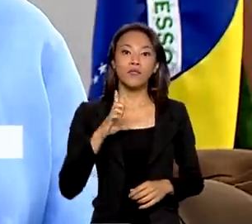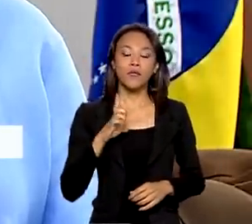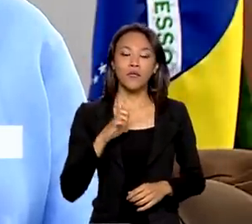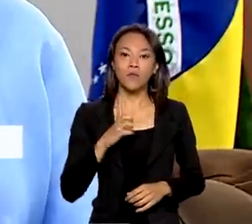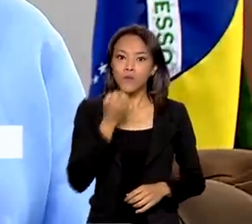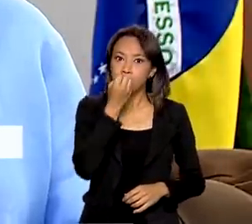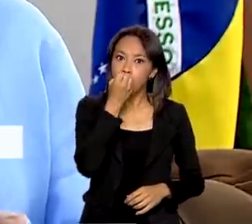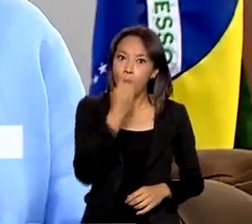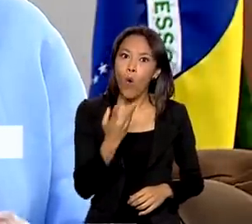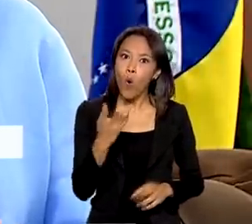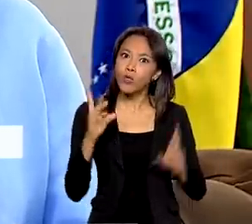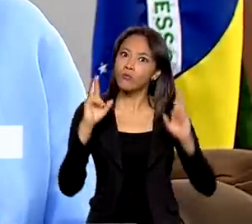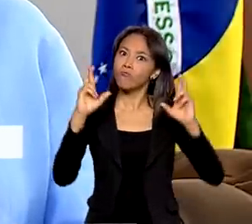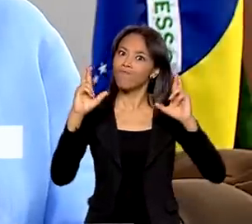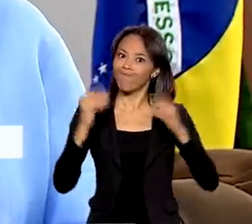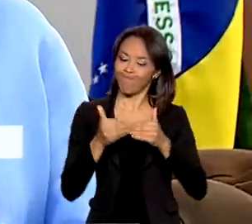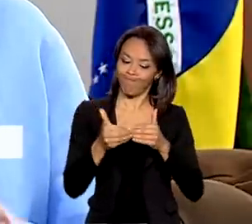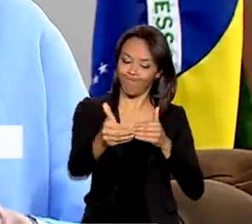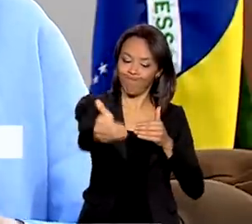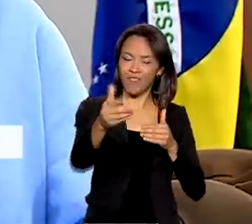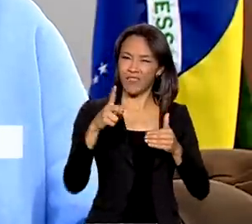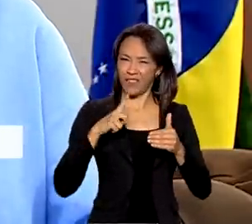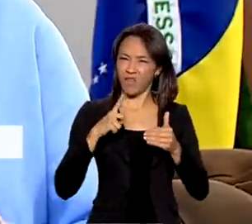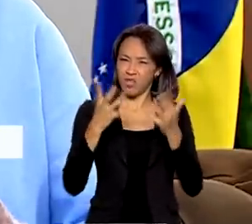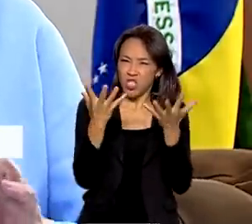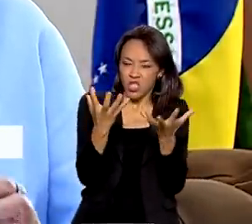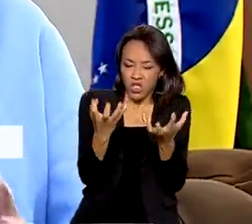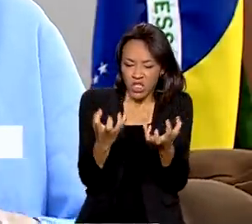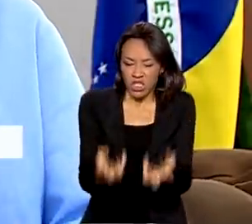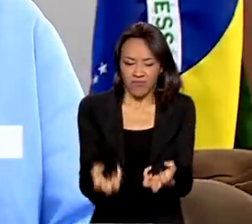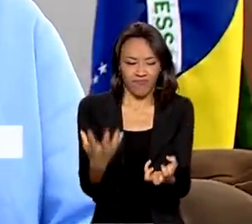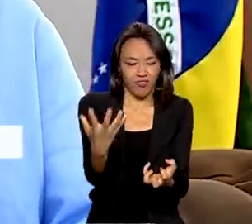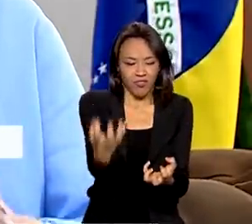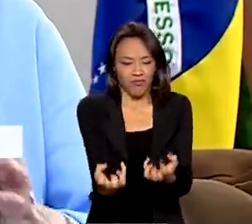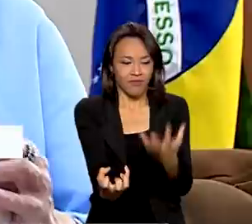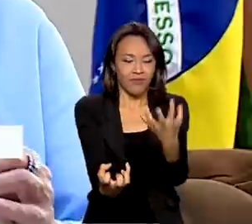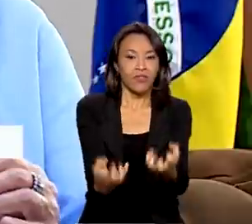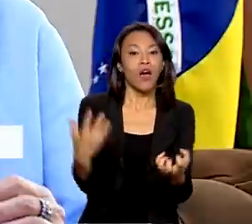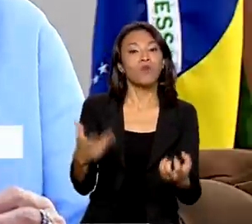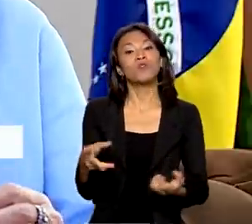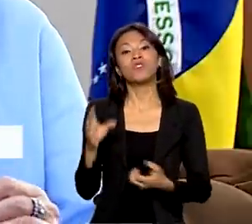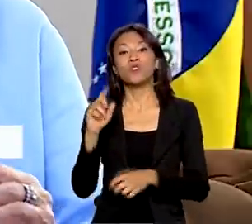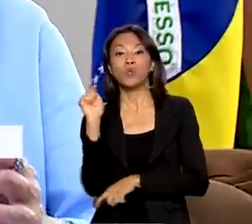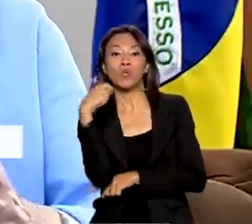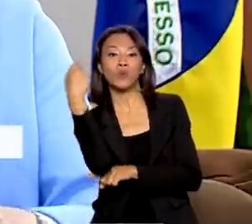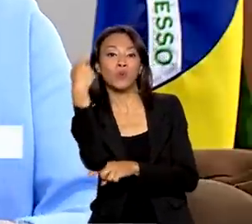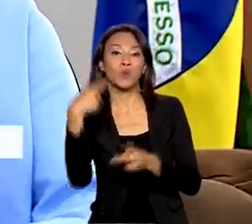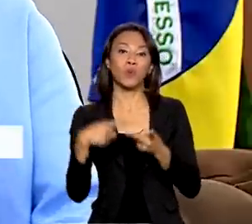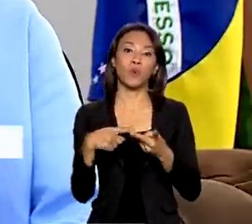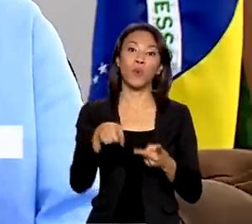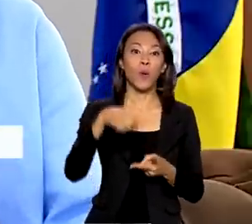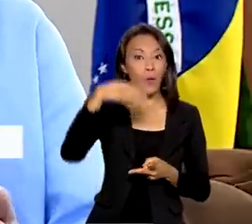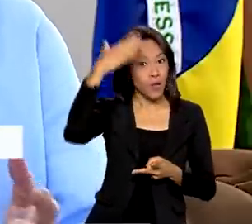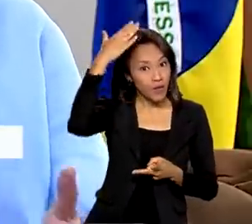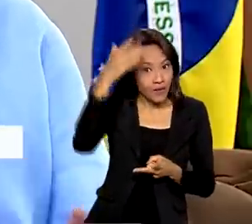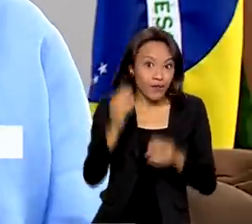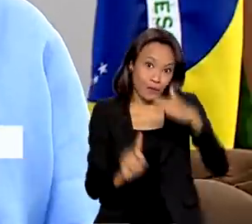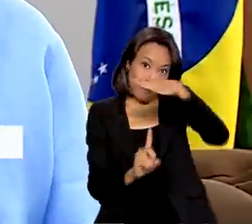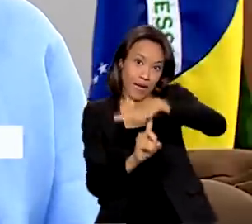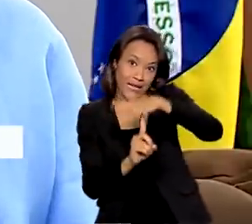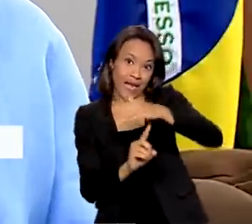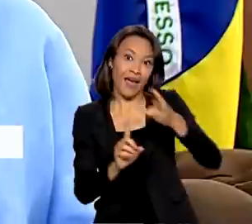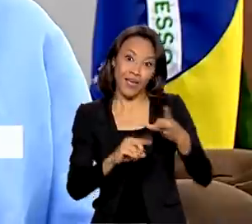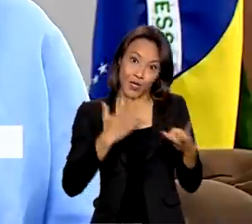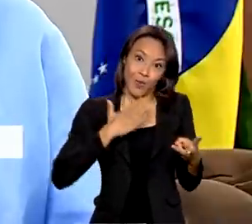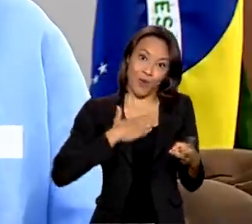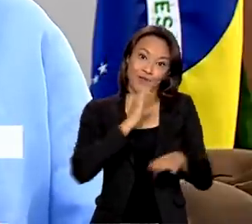boas perspectivas temos um pouquinho de seca é muito pontual no Rio Grande do Sul no Paraná um povo e no meu estado